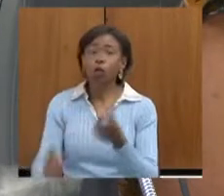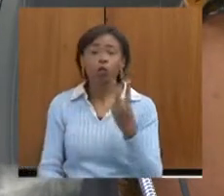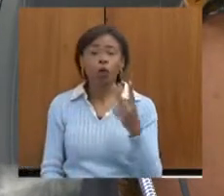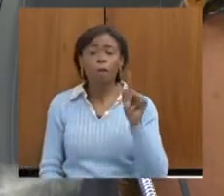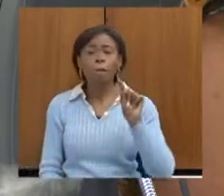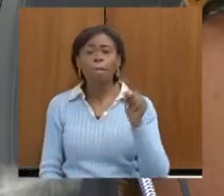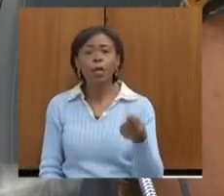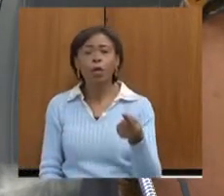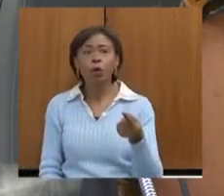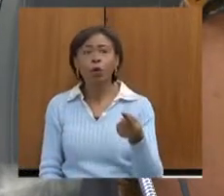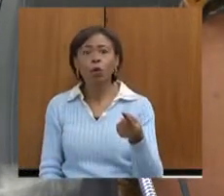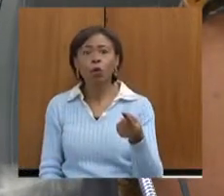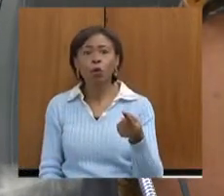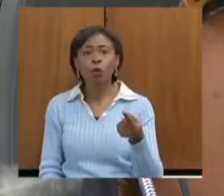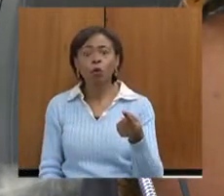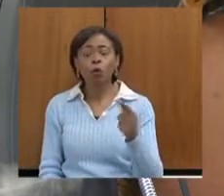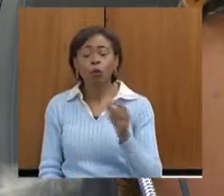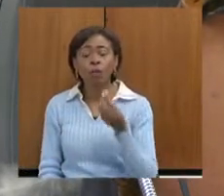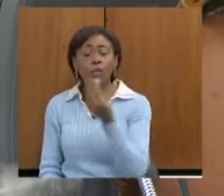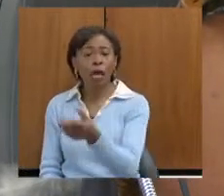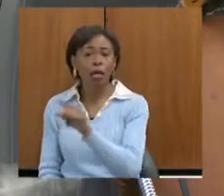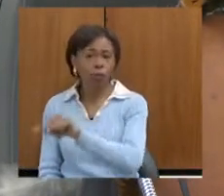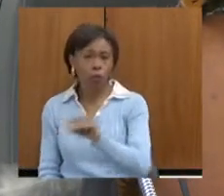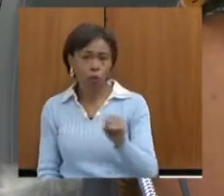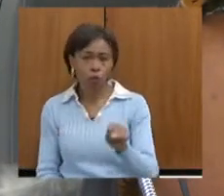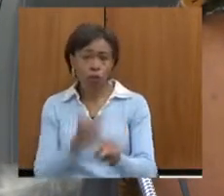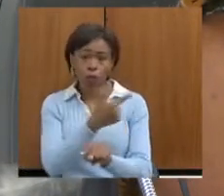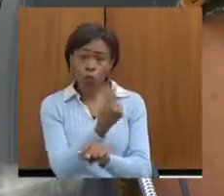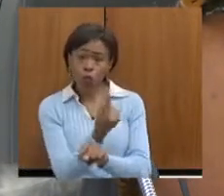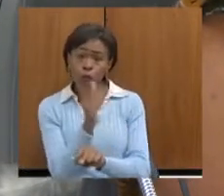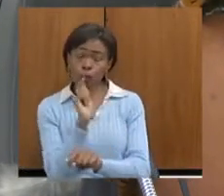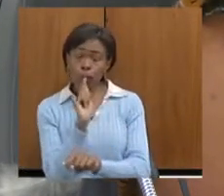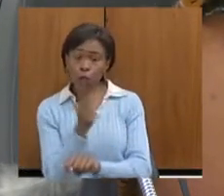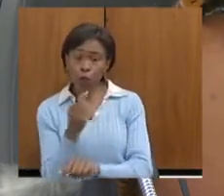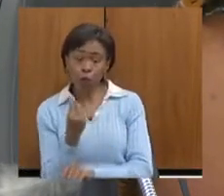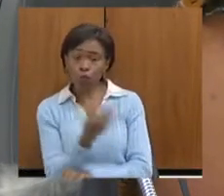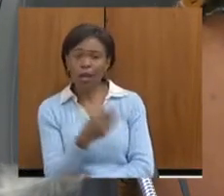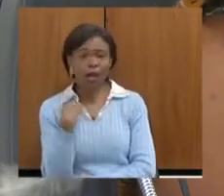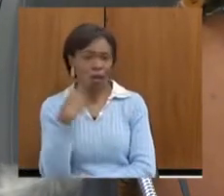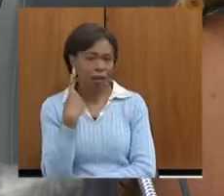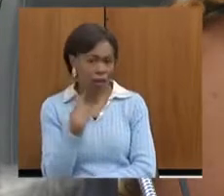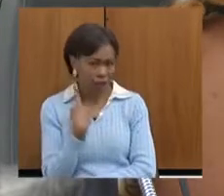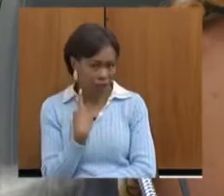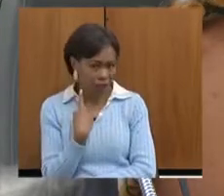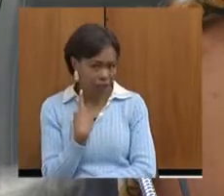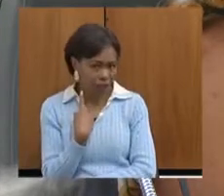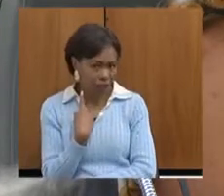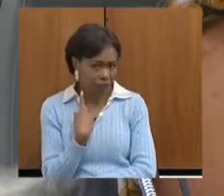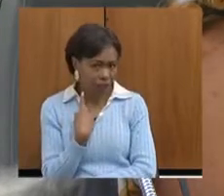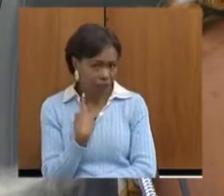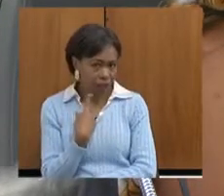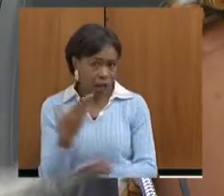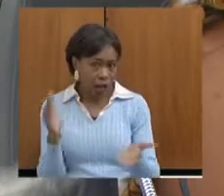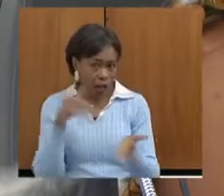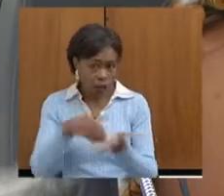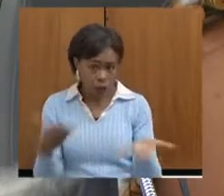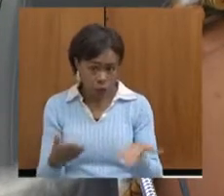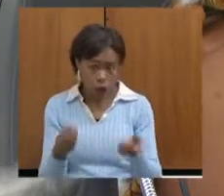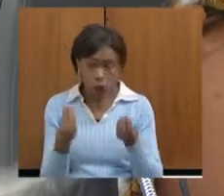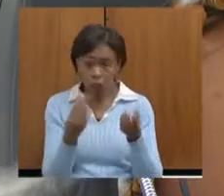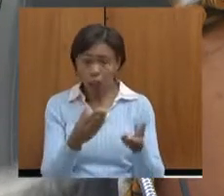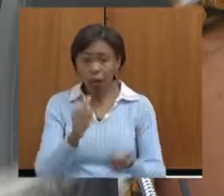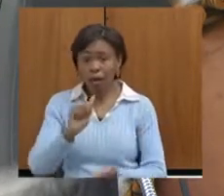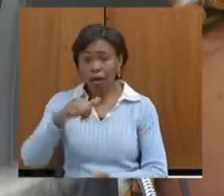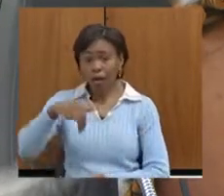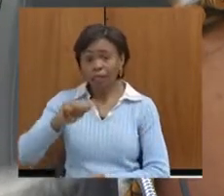para o atingido ficou com 21 mil e assim numa situação geral de danos que até hoje só caiu para nac Oi tá